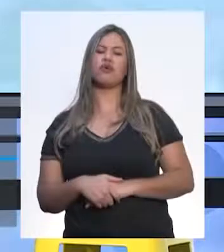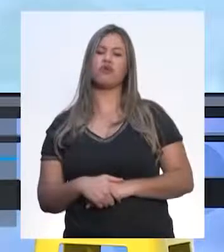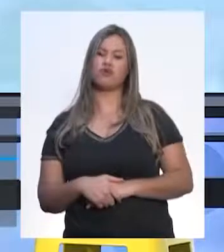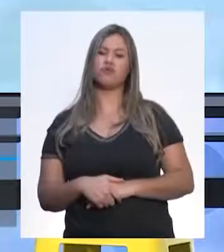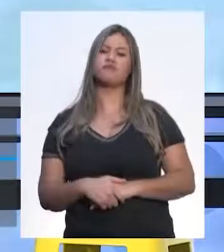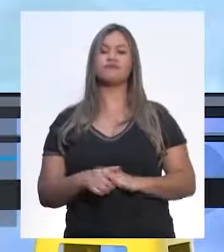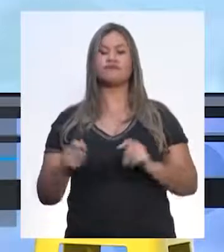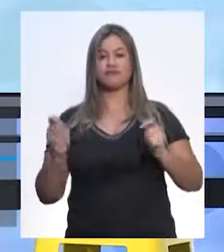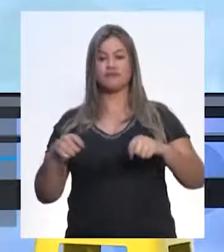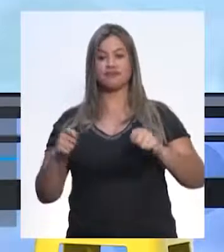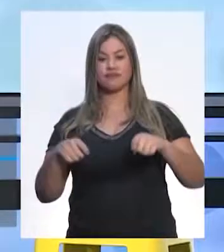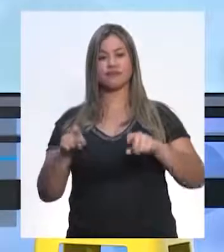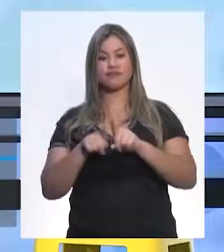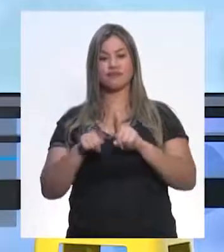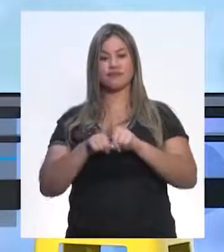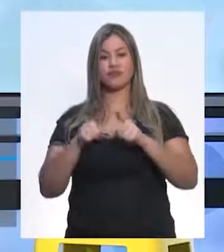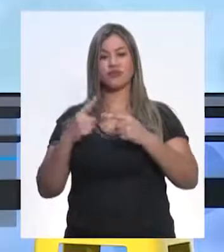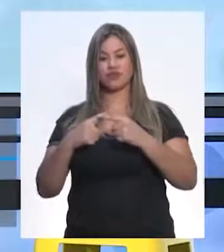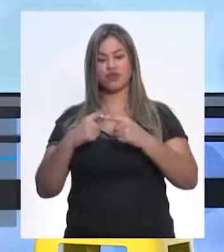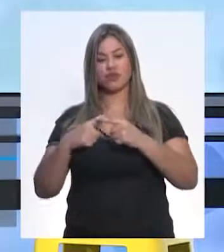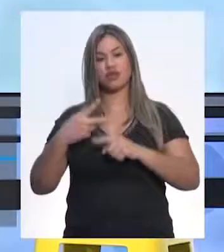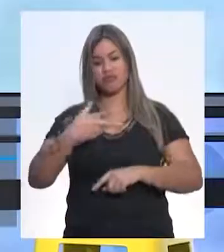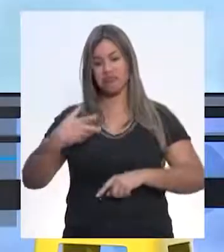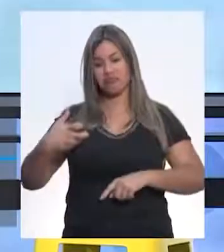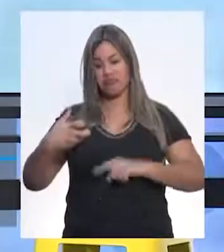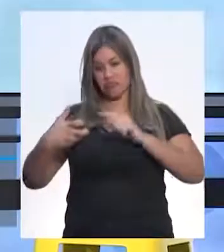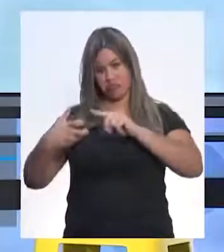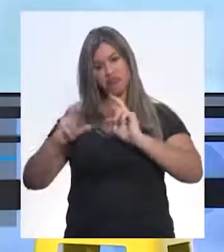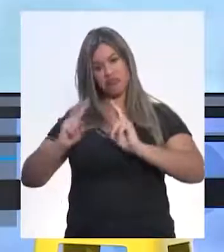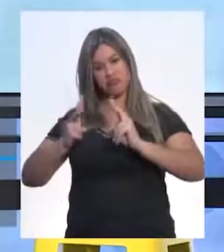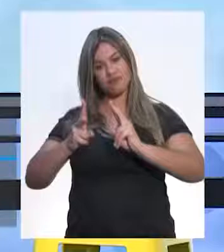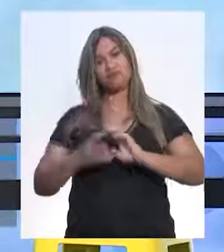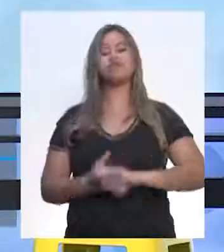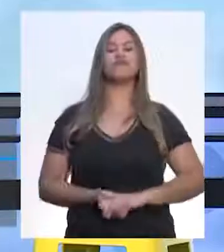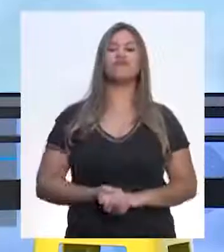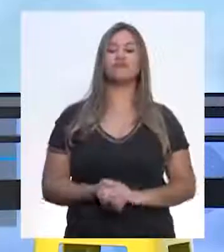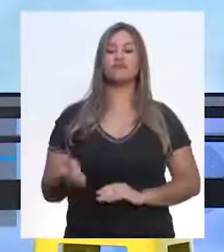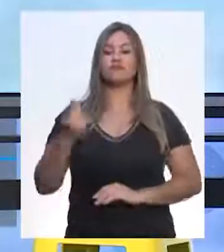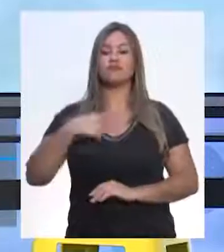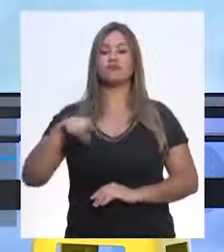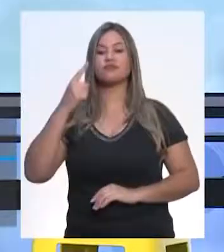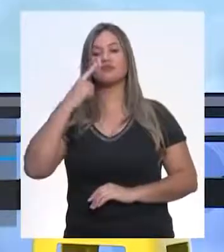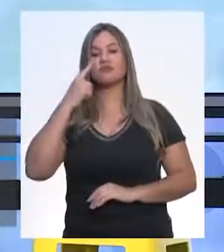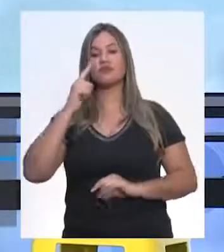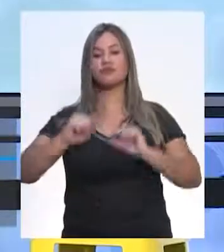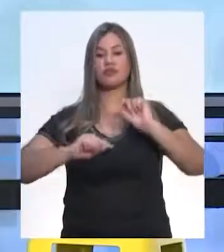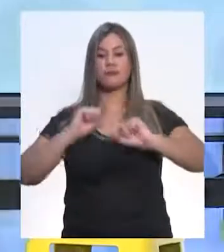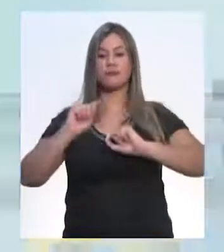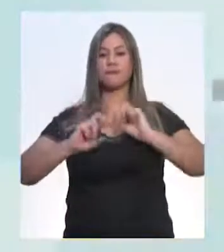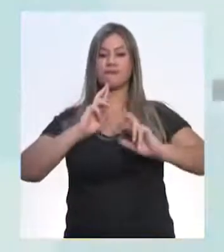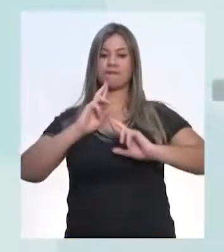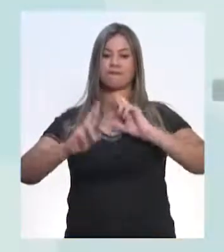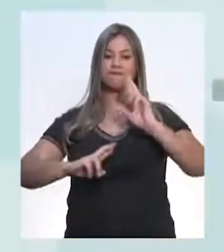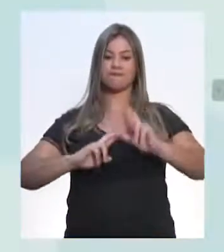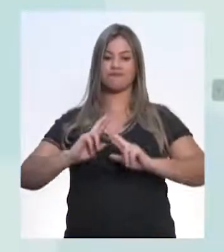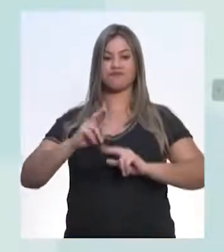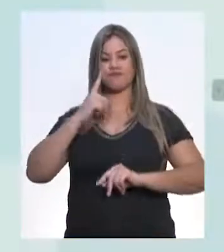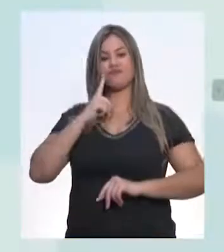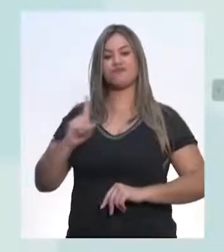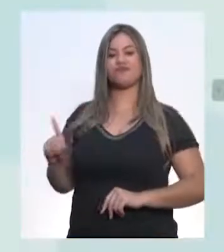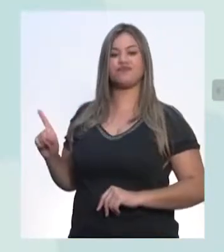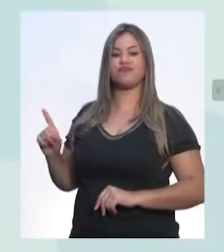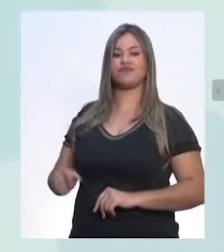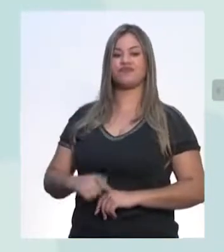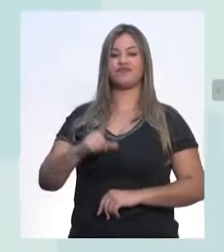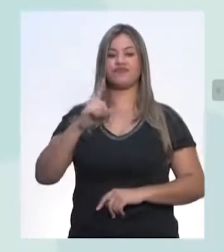é válido, porque a igualdade permanece. Então, o que a gente vai olhar? A resposta é x mais y igual a